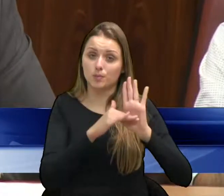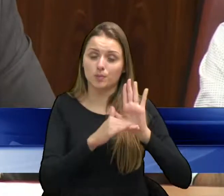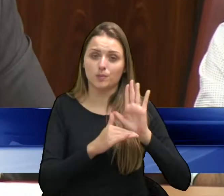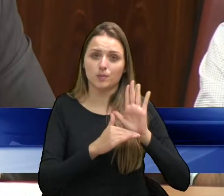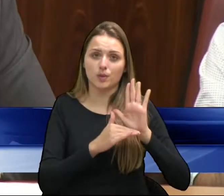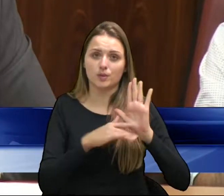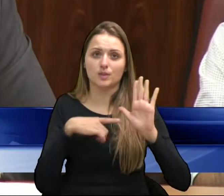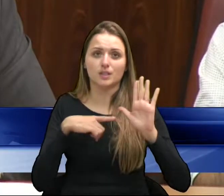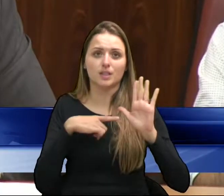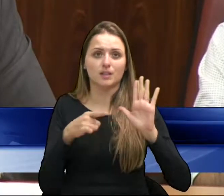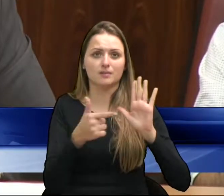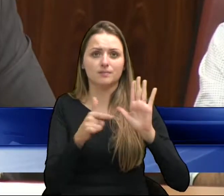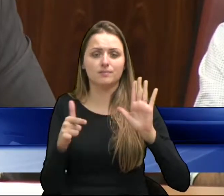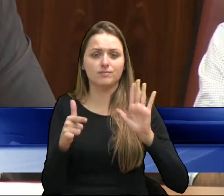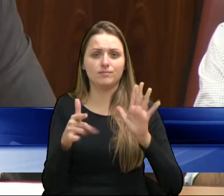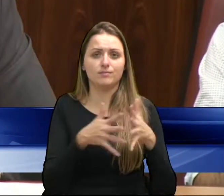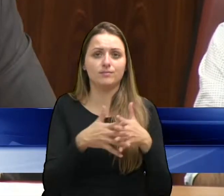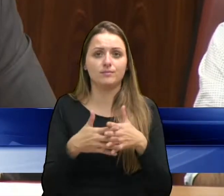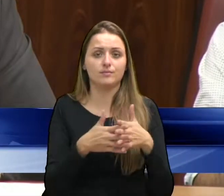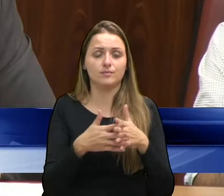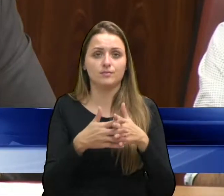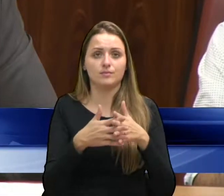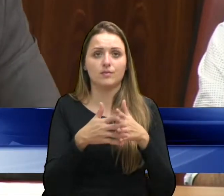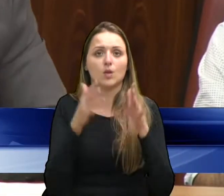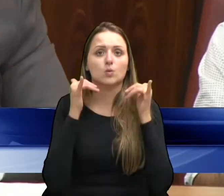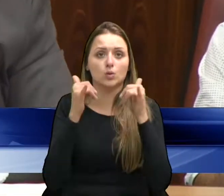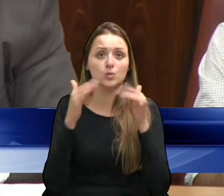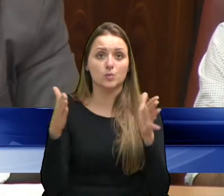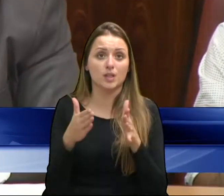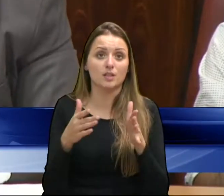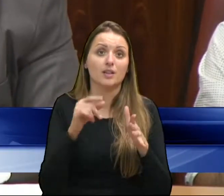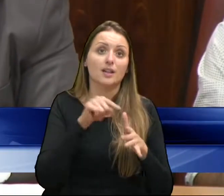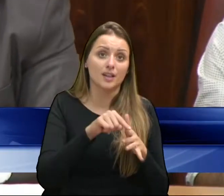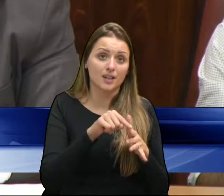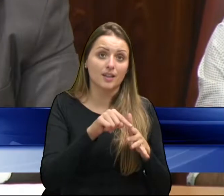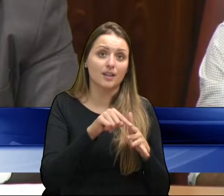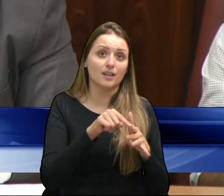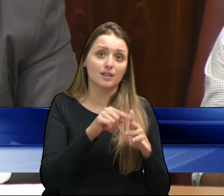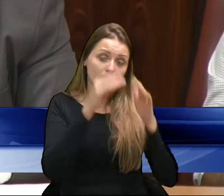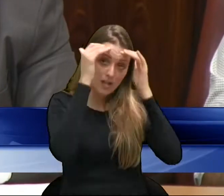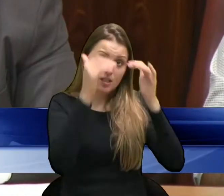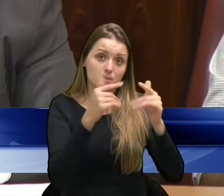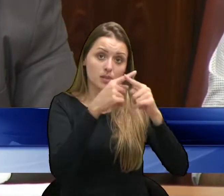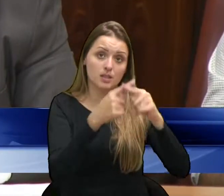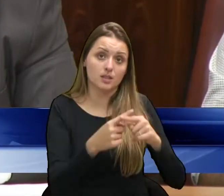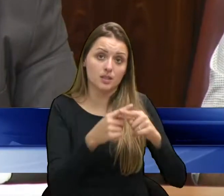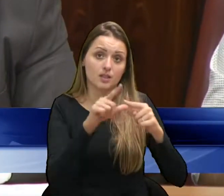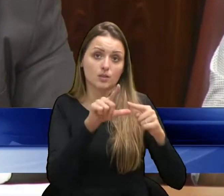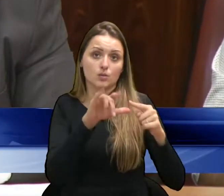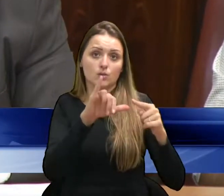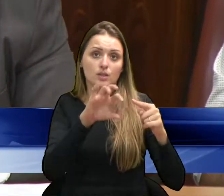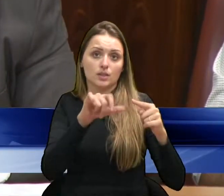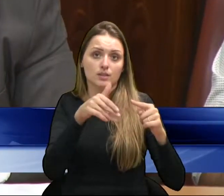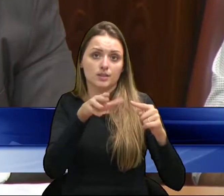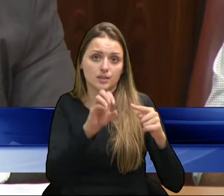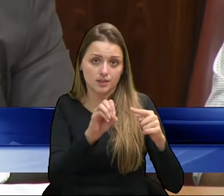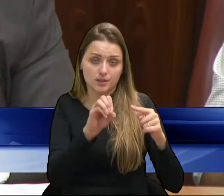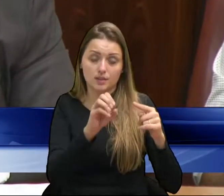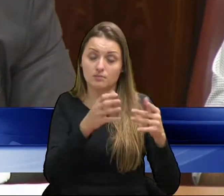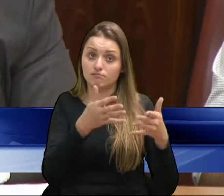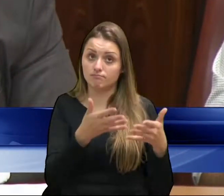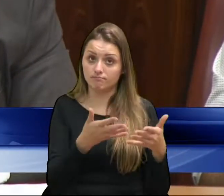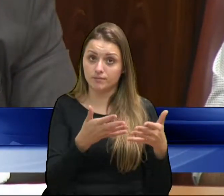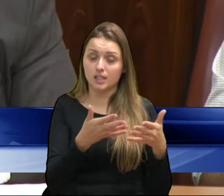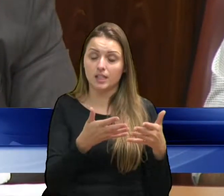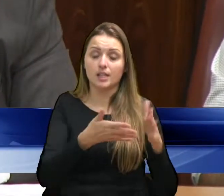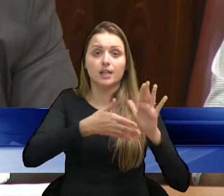sem interrupção no serviço de taxilotação em nossa cidade. Ele estava se referindo à licitação aqui, né? Ou seja, na